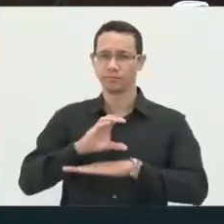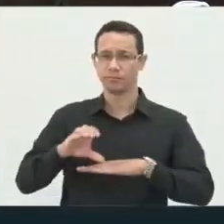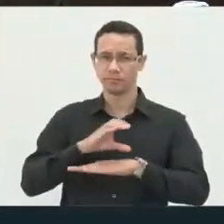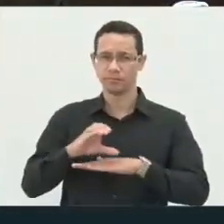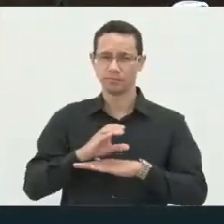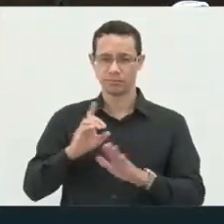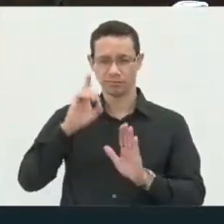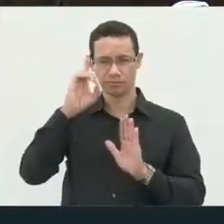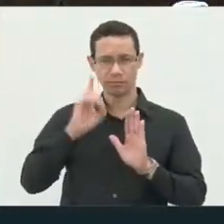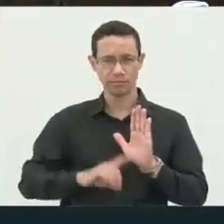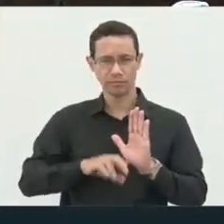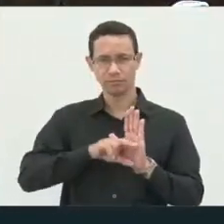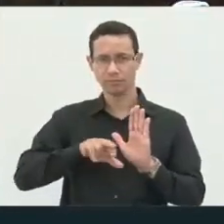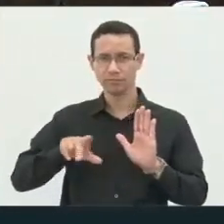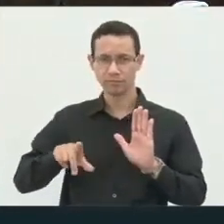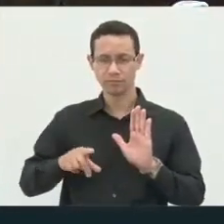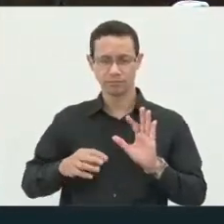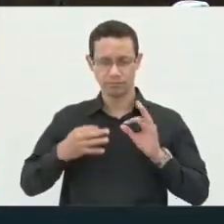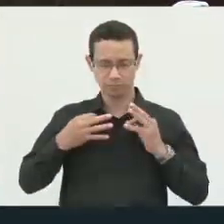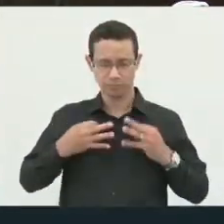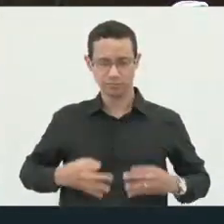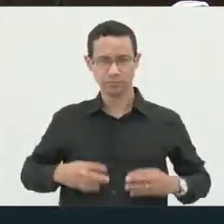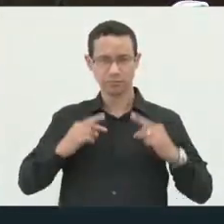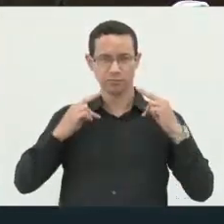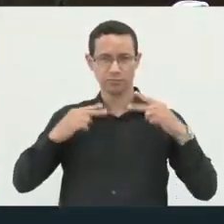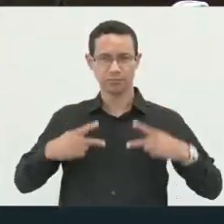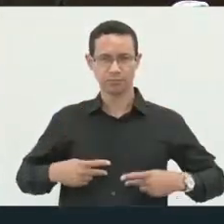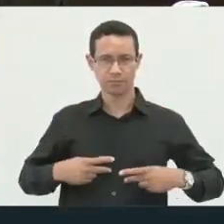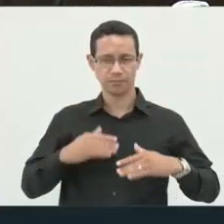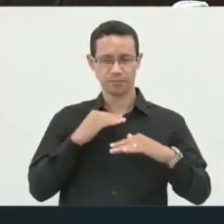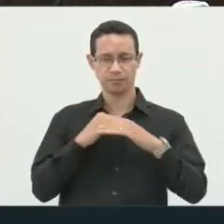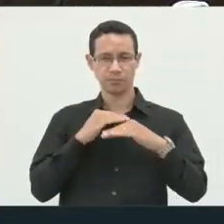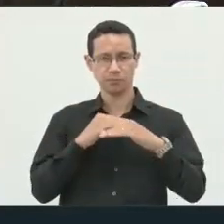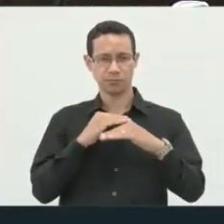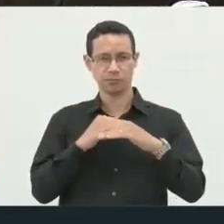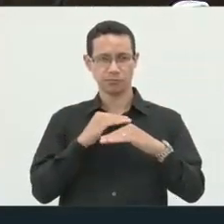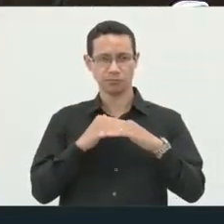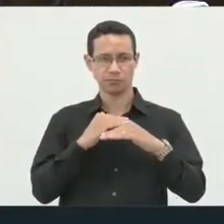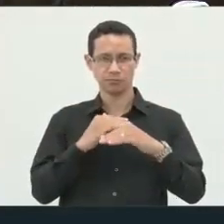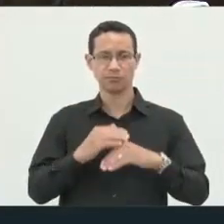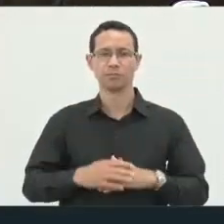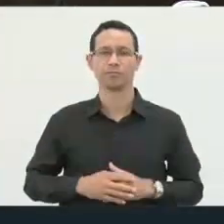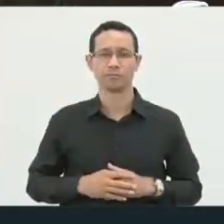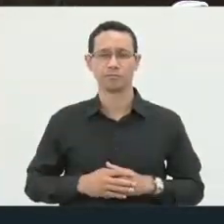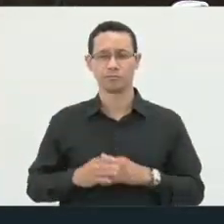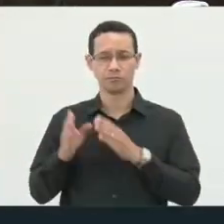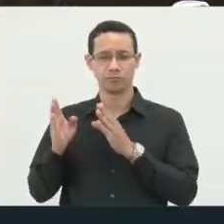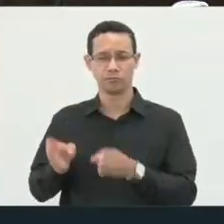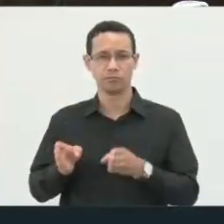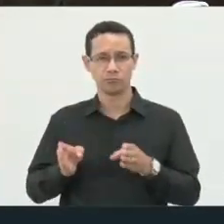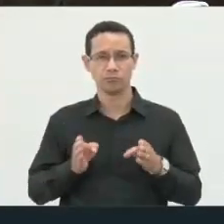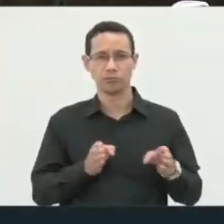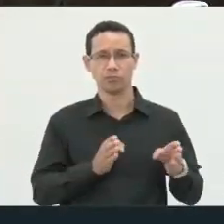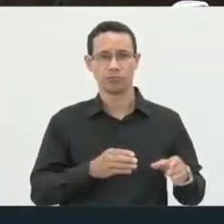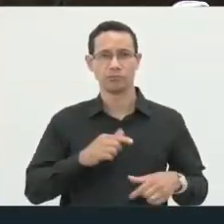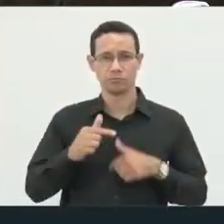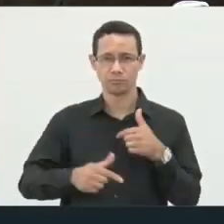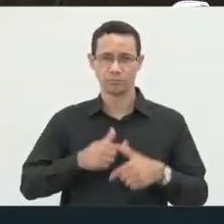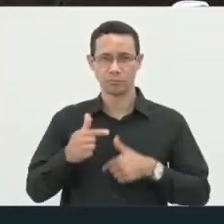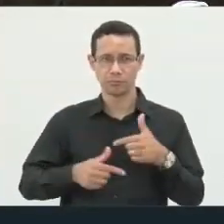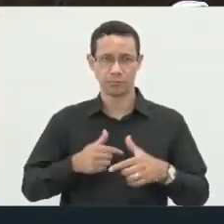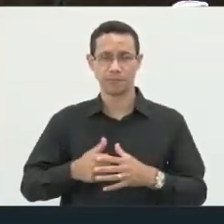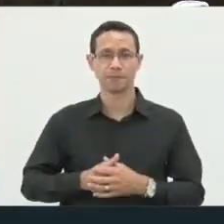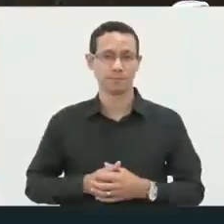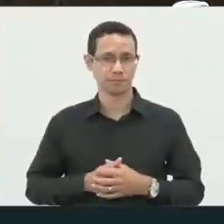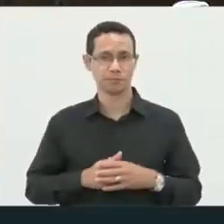assegurados à dignidade humana a igualdade ao decoro a ordem ao trabalho já que